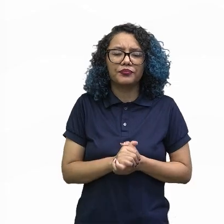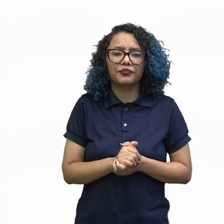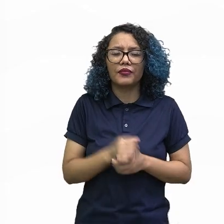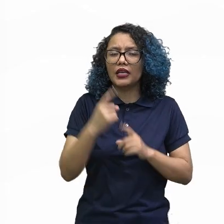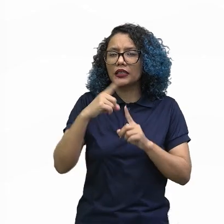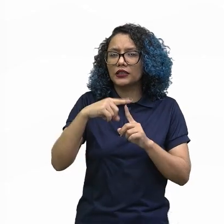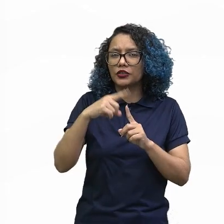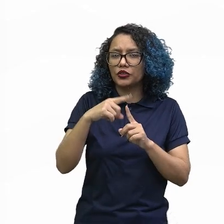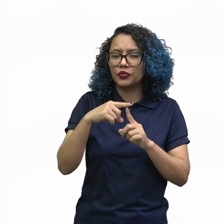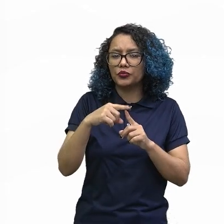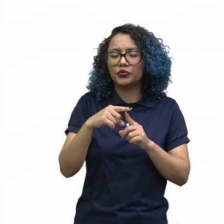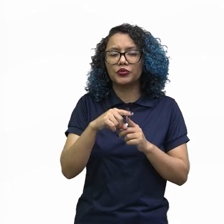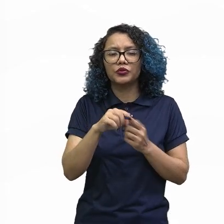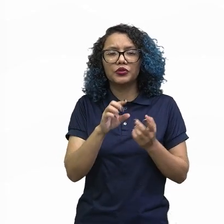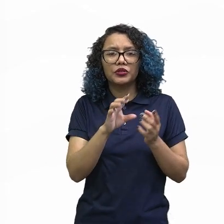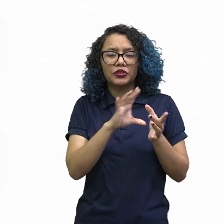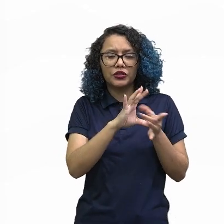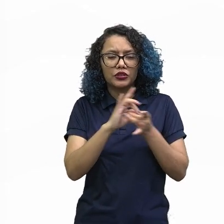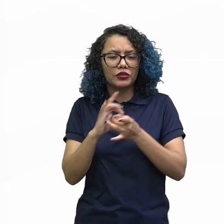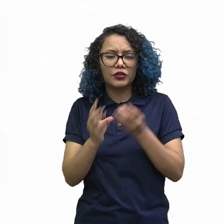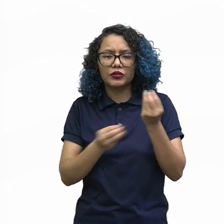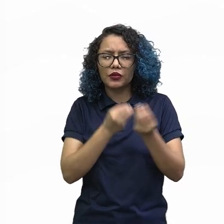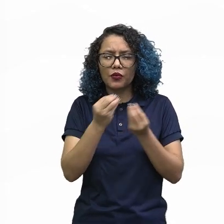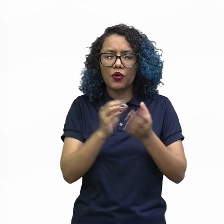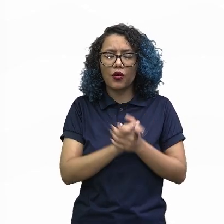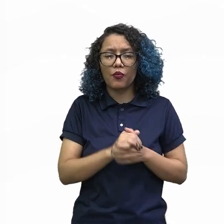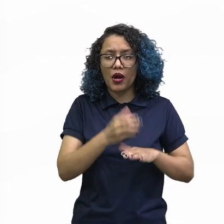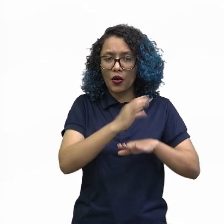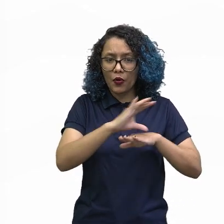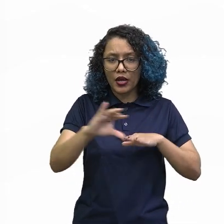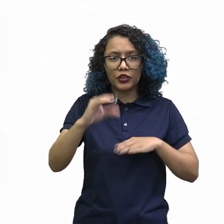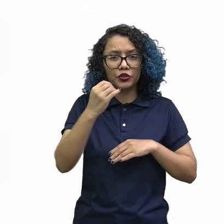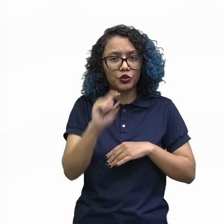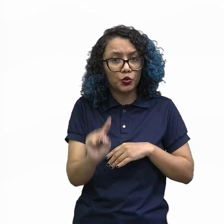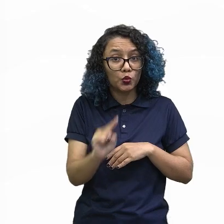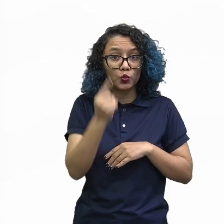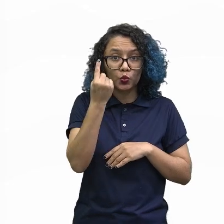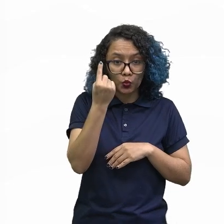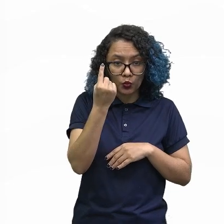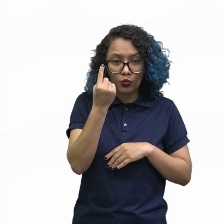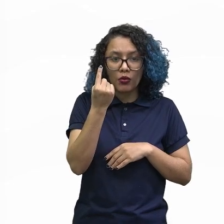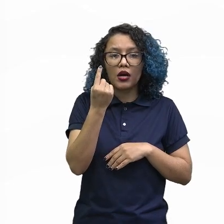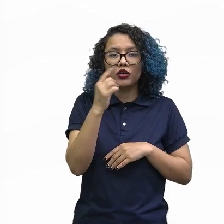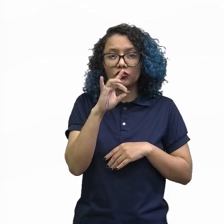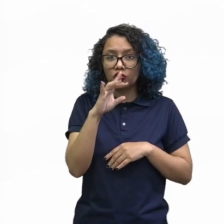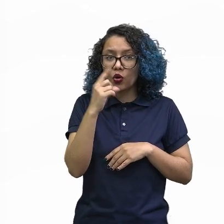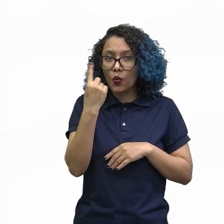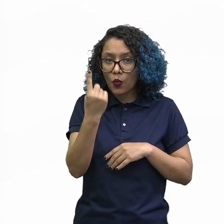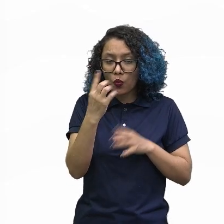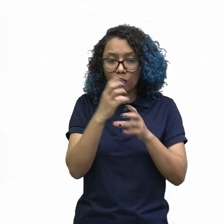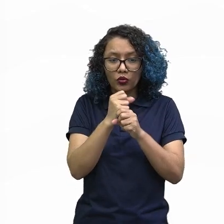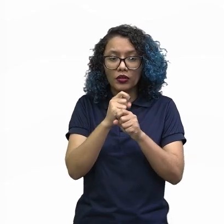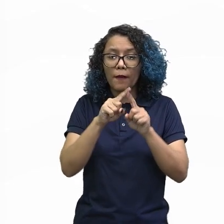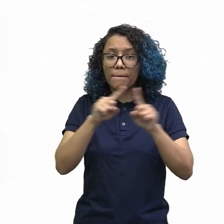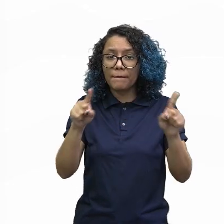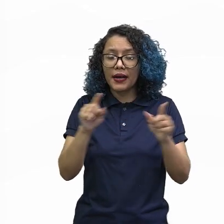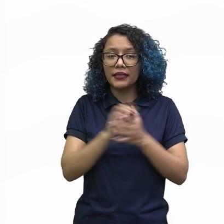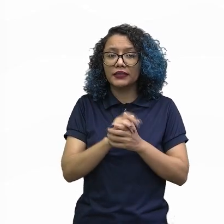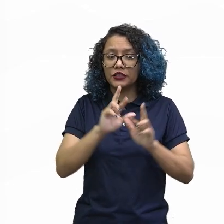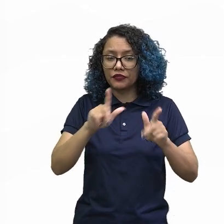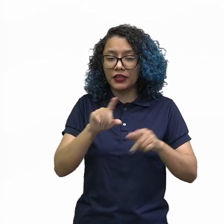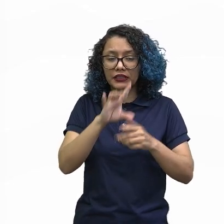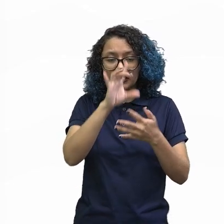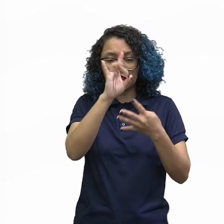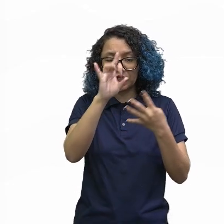associação, a corrente que passa por cada gerador é uma só, é única, tem um só valor, mas a diferença de potencial que cada